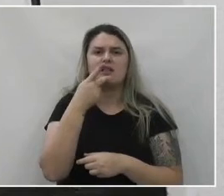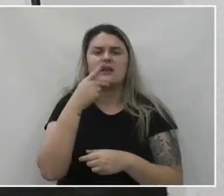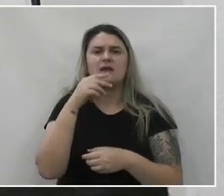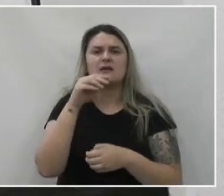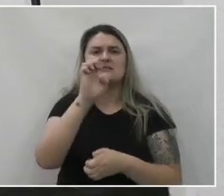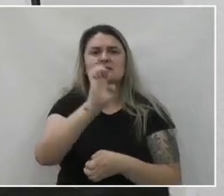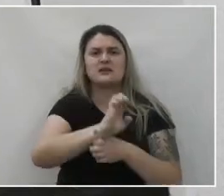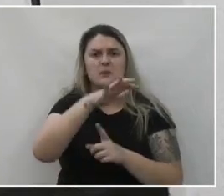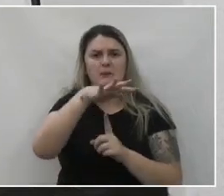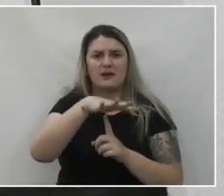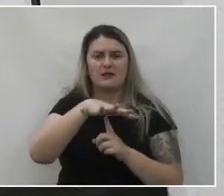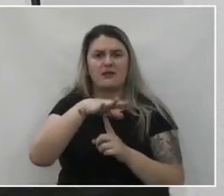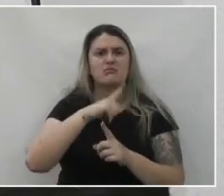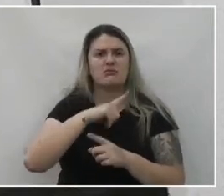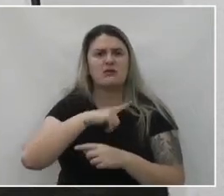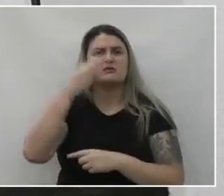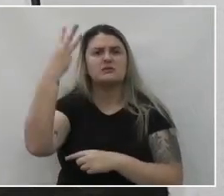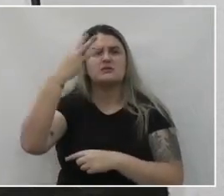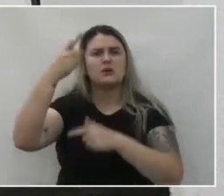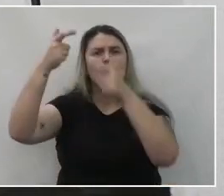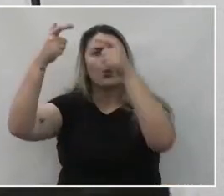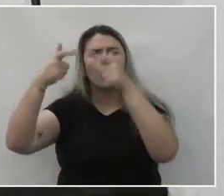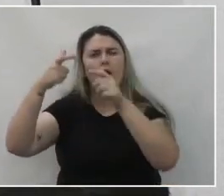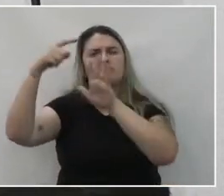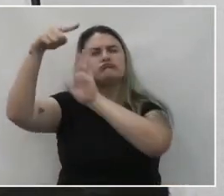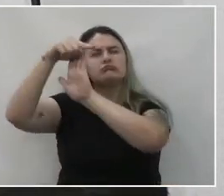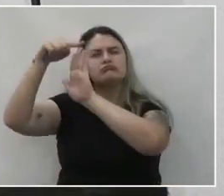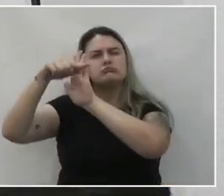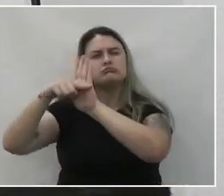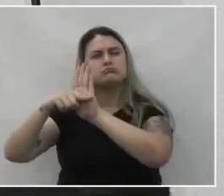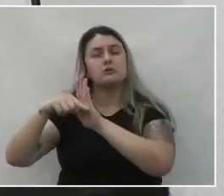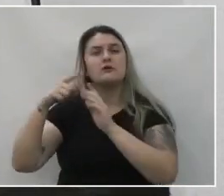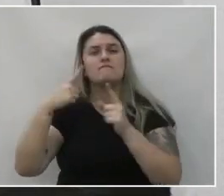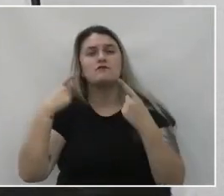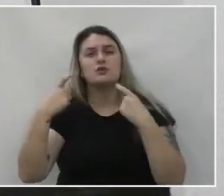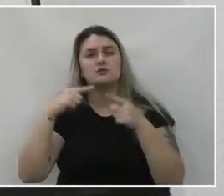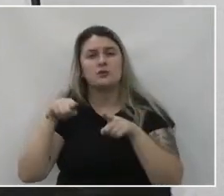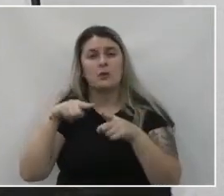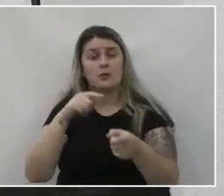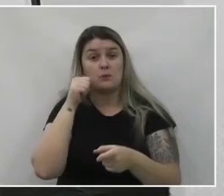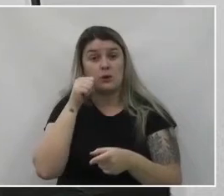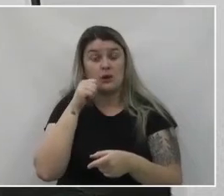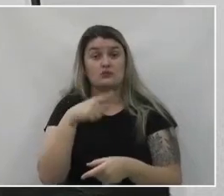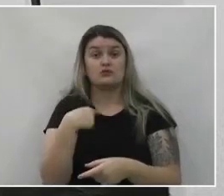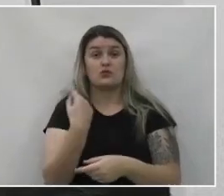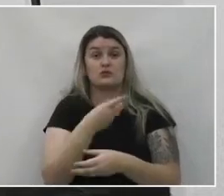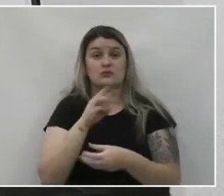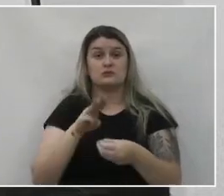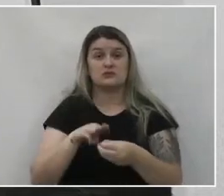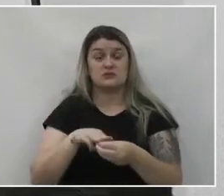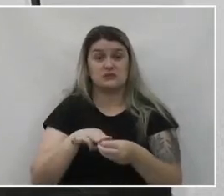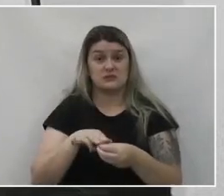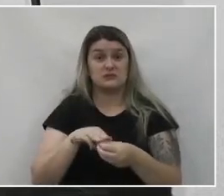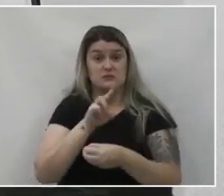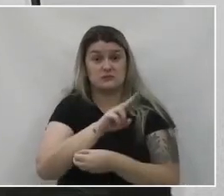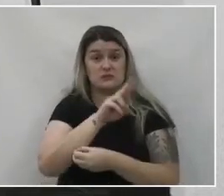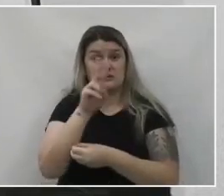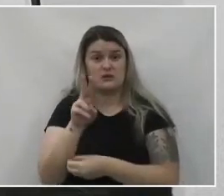ocupa o terceiro lugar no ranking nacional de violência contra a mulher. União da Vitória se encontra incluída